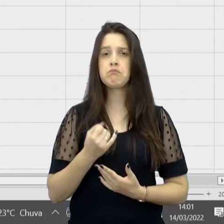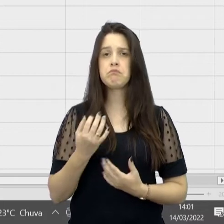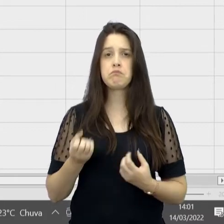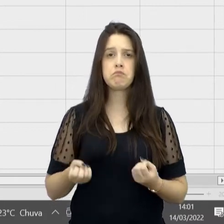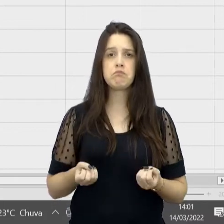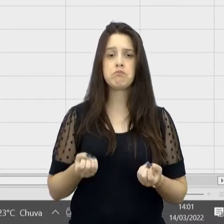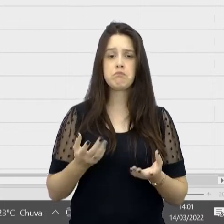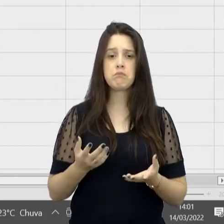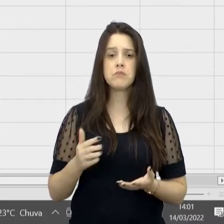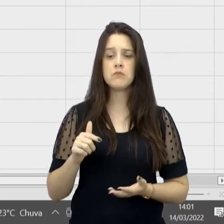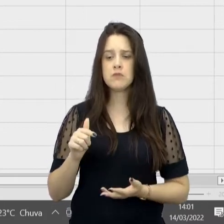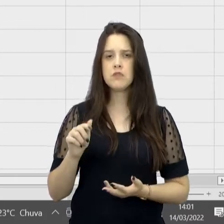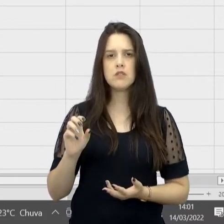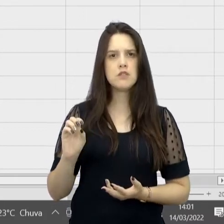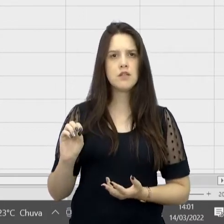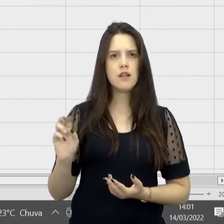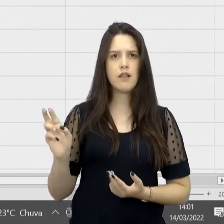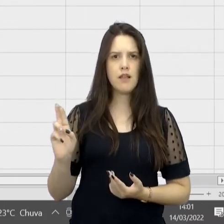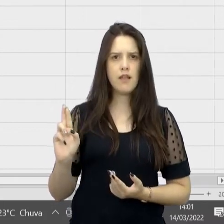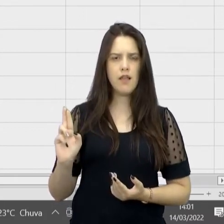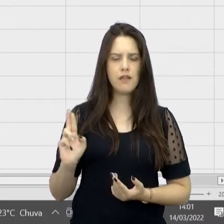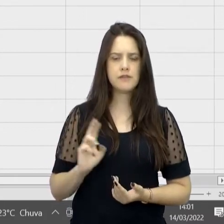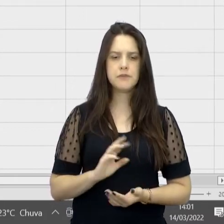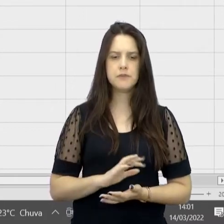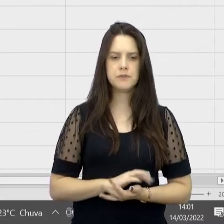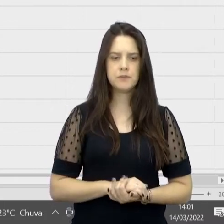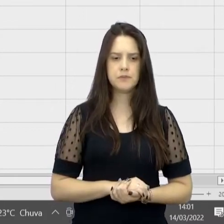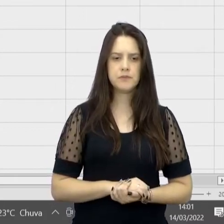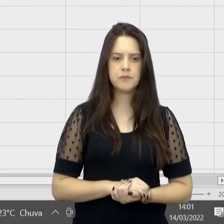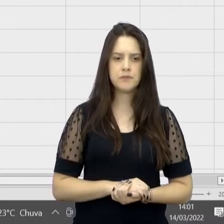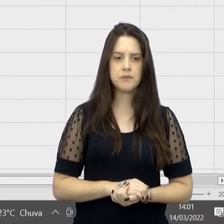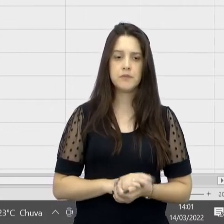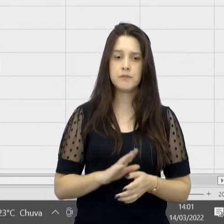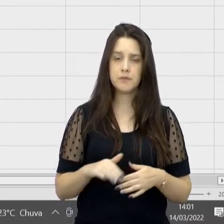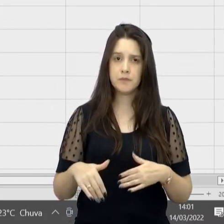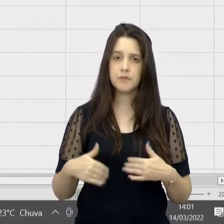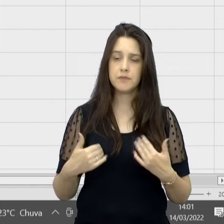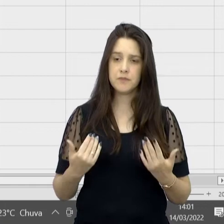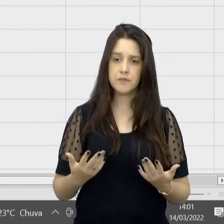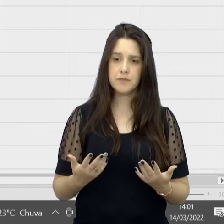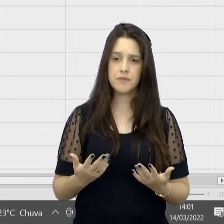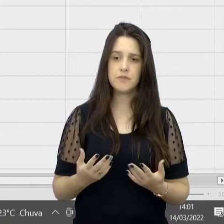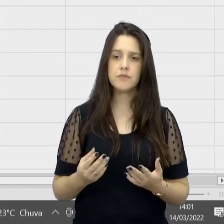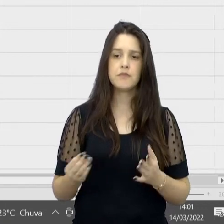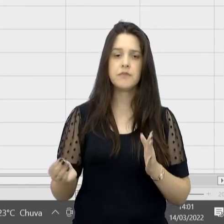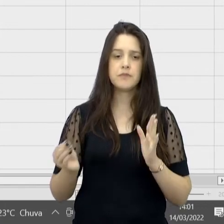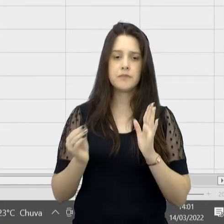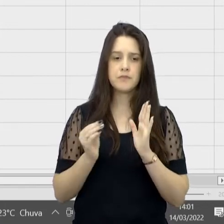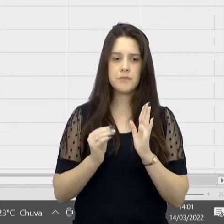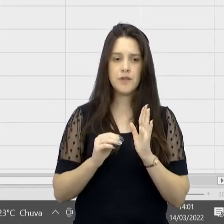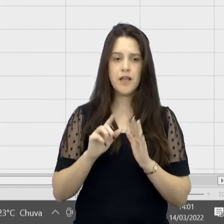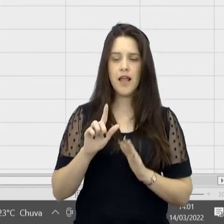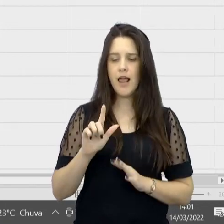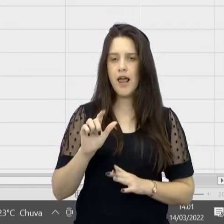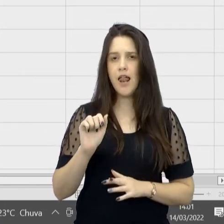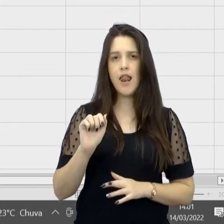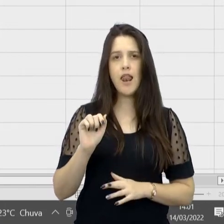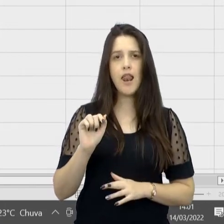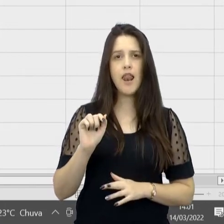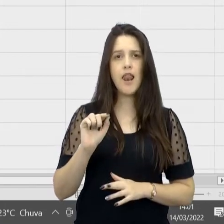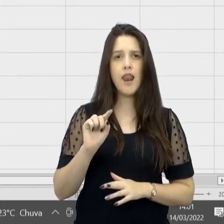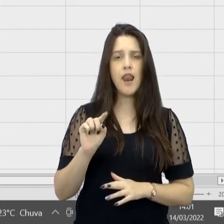gastei R$70. E com o meu lazer, né? Porque ninguém é de ferro, a gente também precisa se